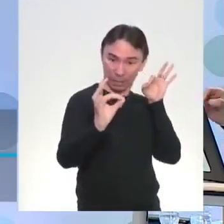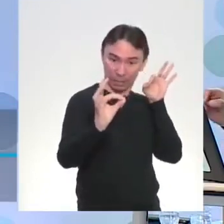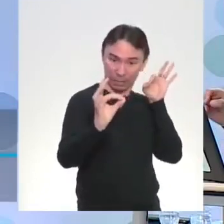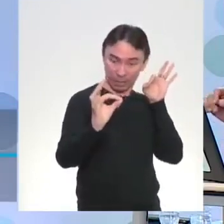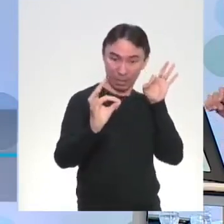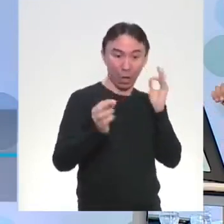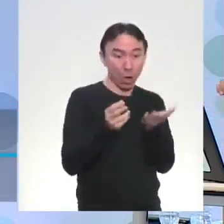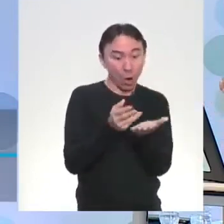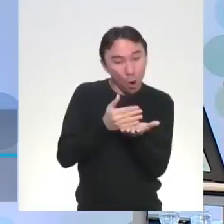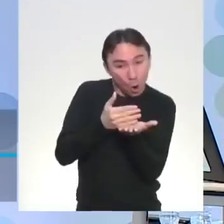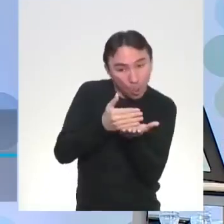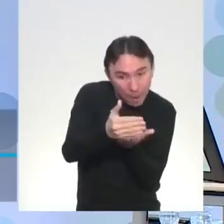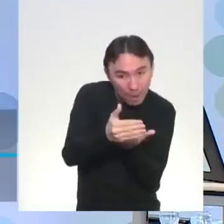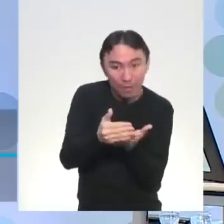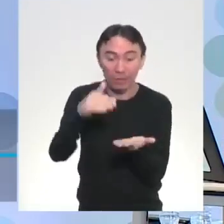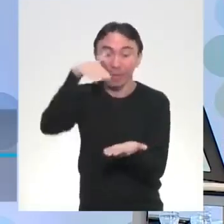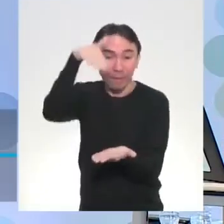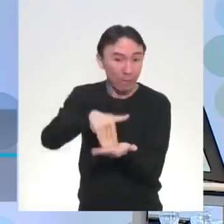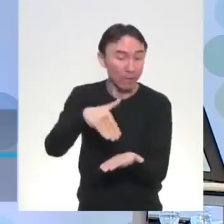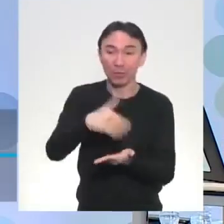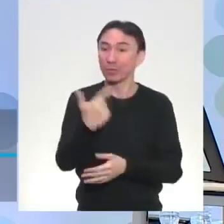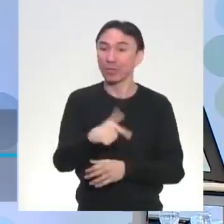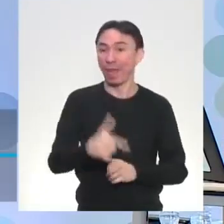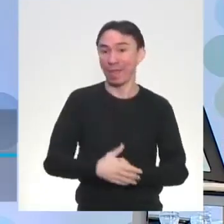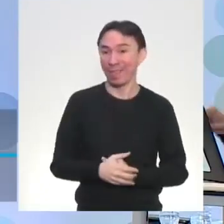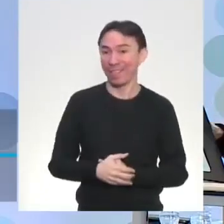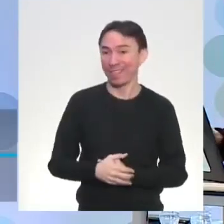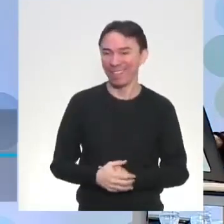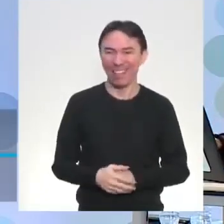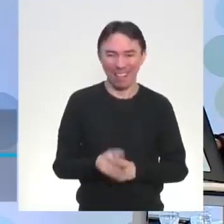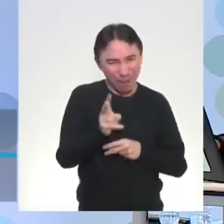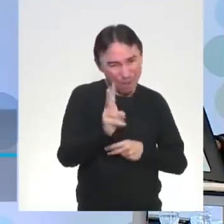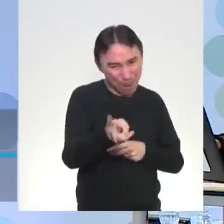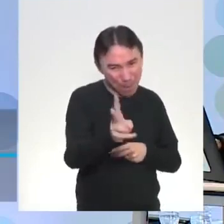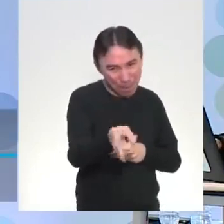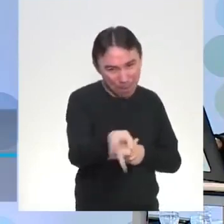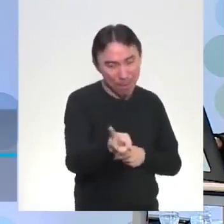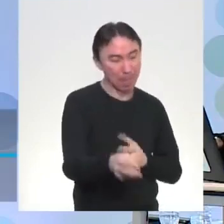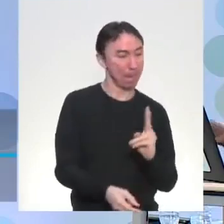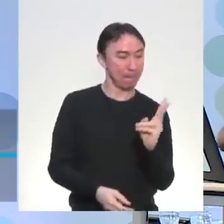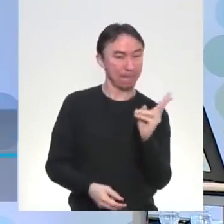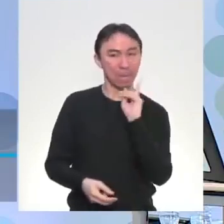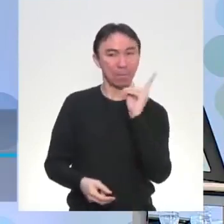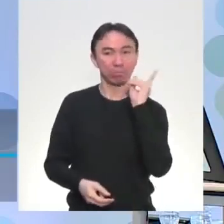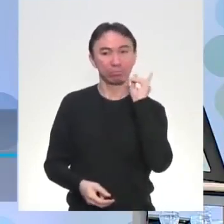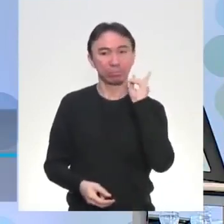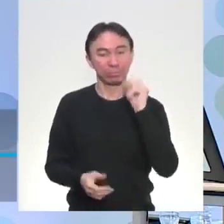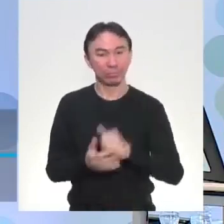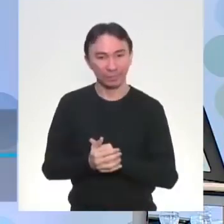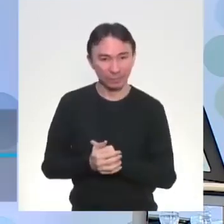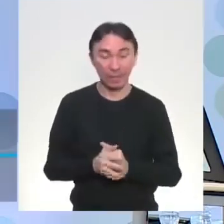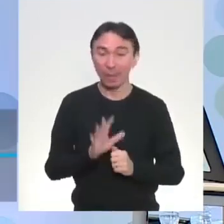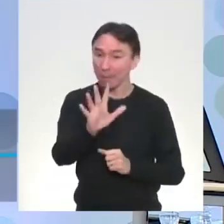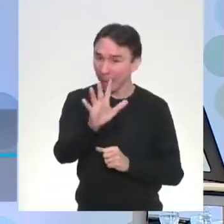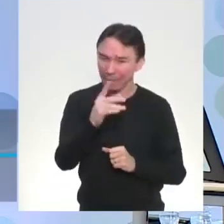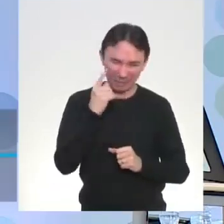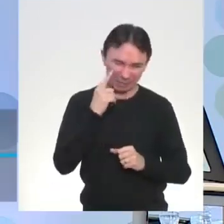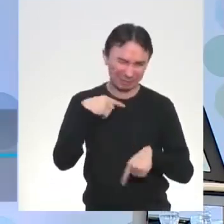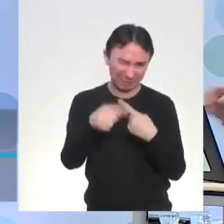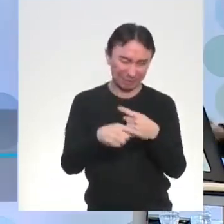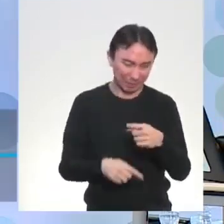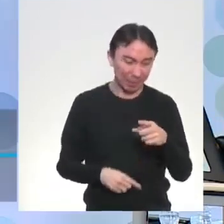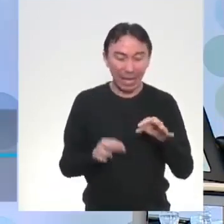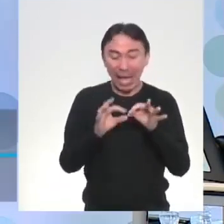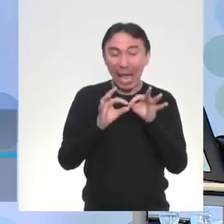gente poderia traçar daqui para o Japão seria o que nós chamamos de segmento de reta, que é um pedaço dela. Mas a gente vai falar assim